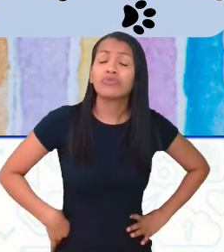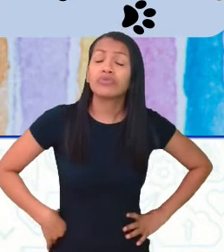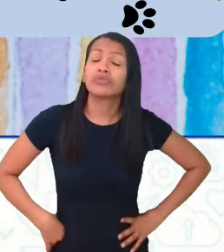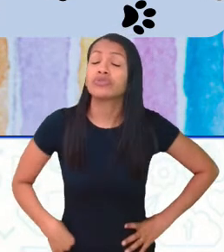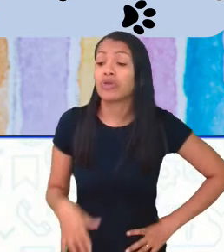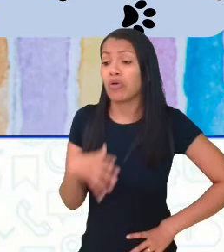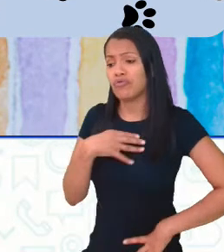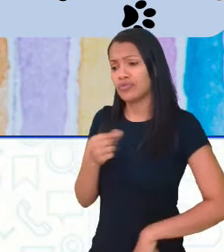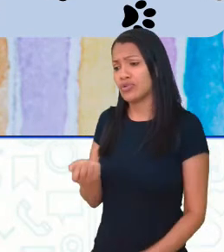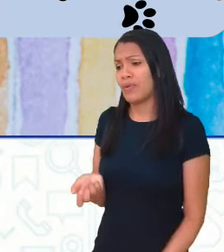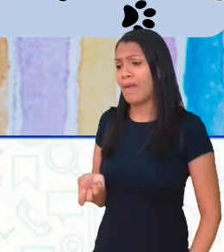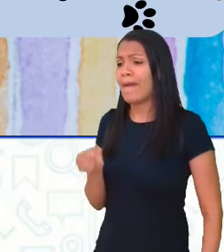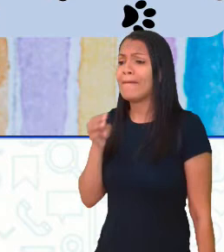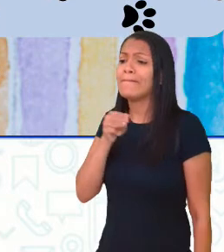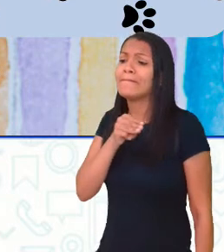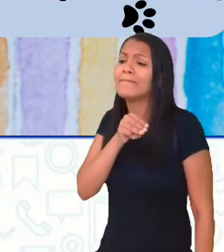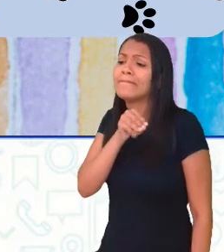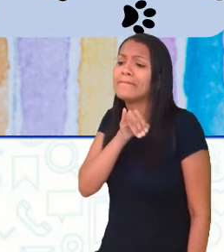responde: miau.